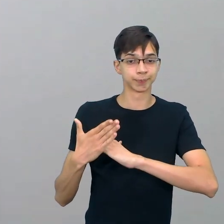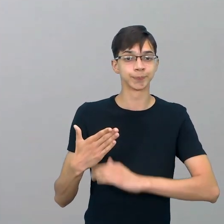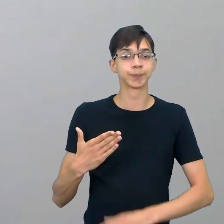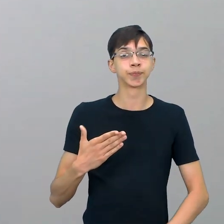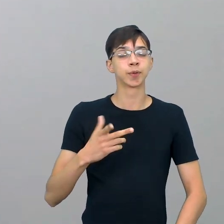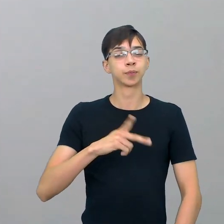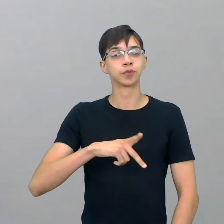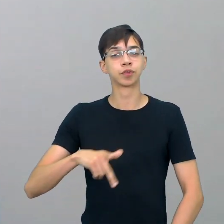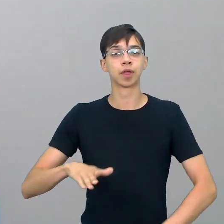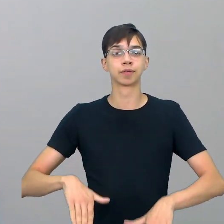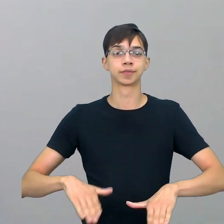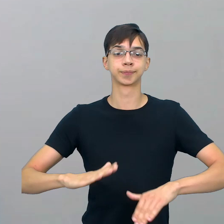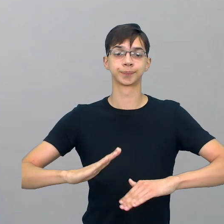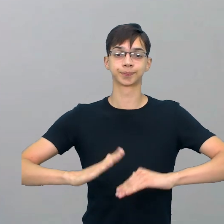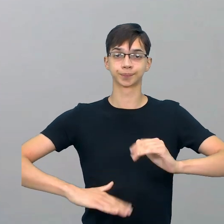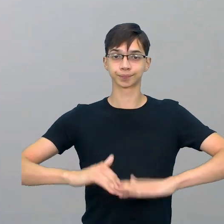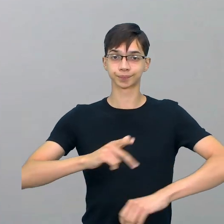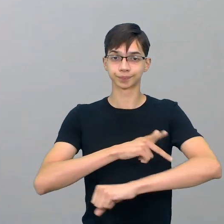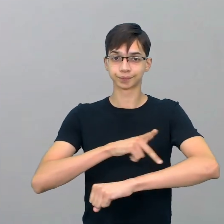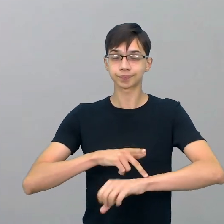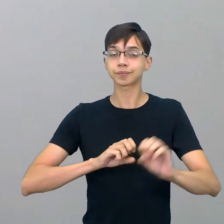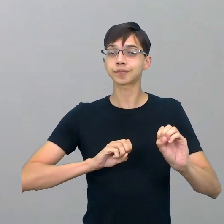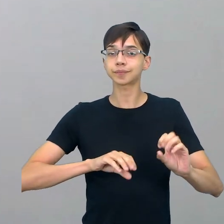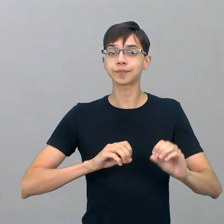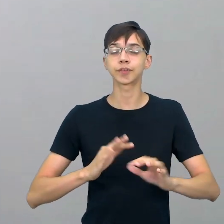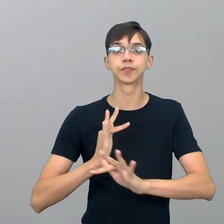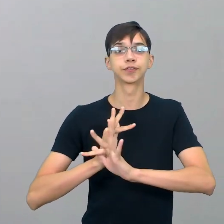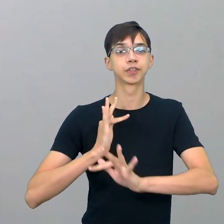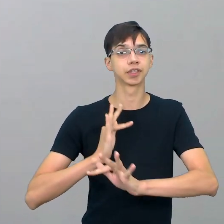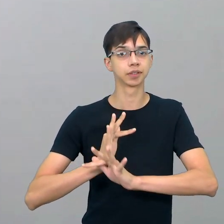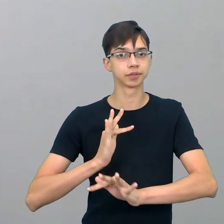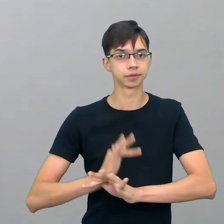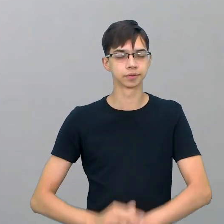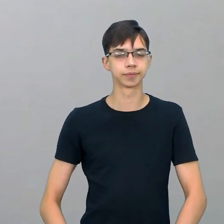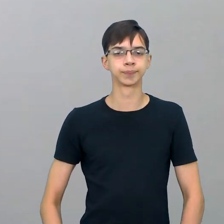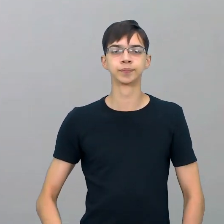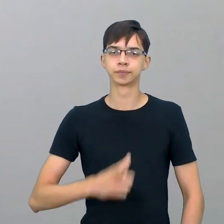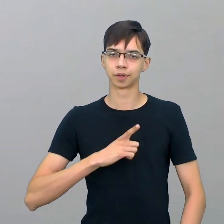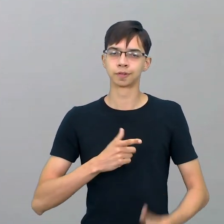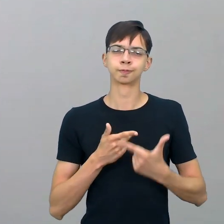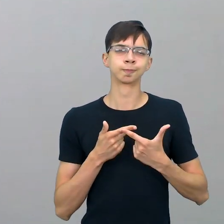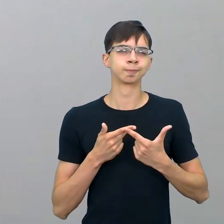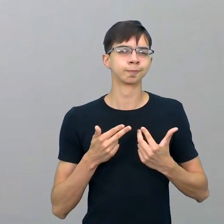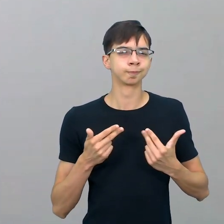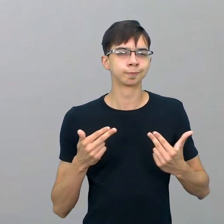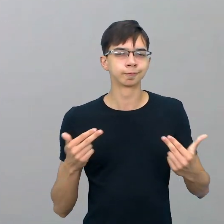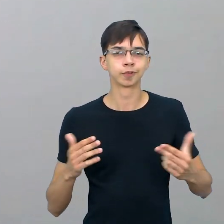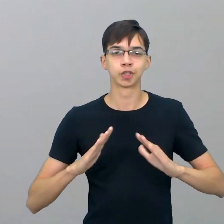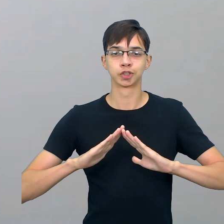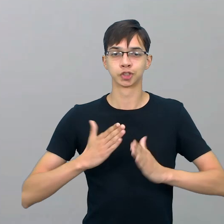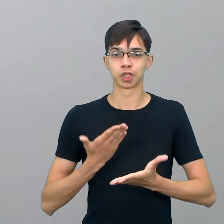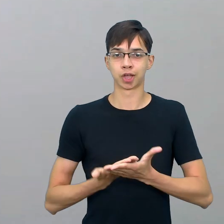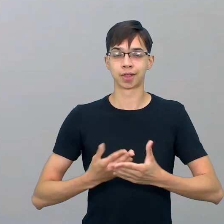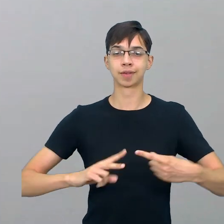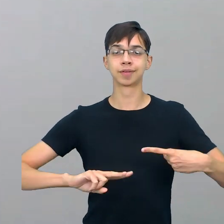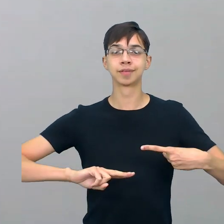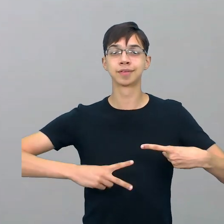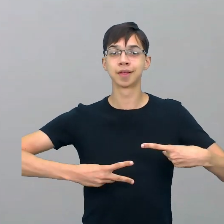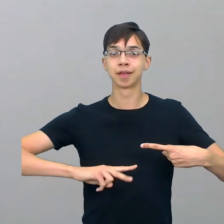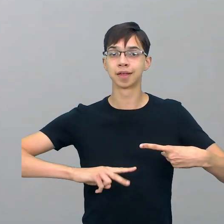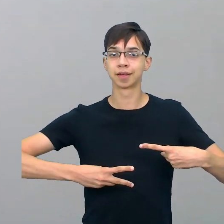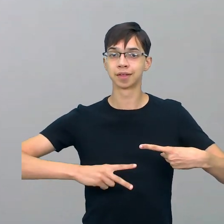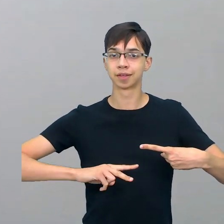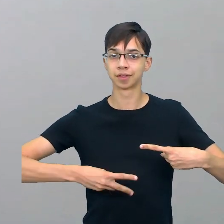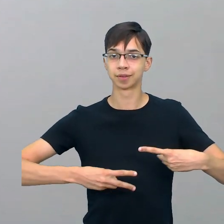práticas pedagógicas no ensino de física. A gente tem muito equipamento na escola para laboratório de física e